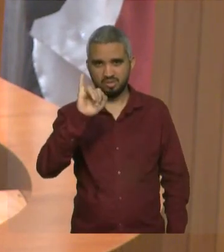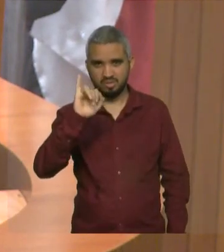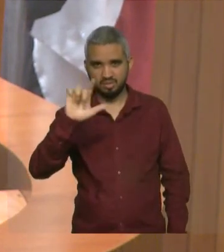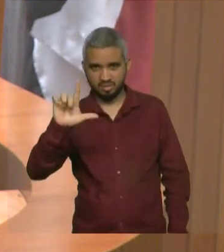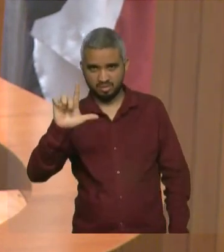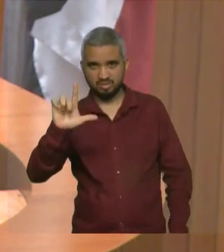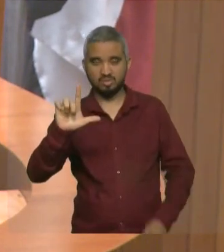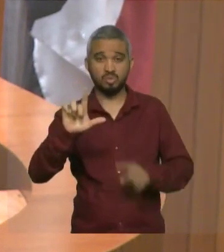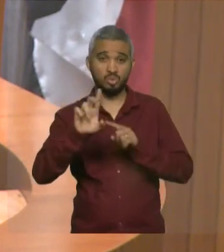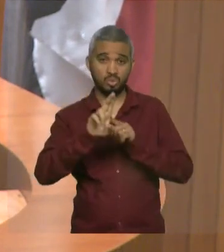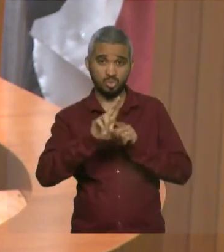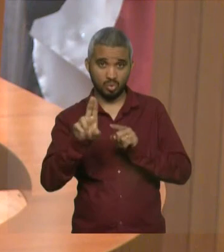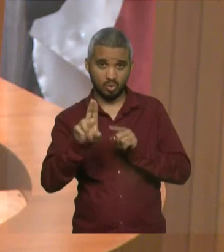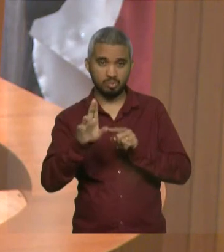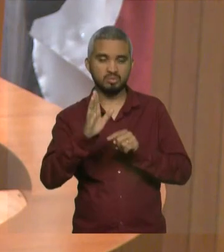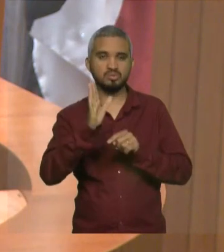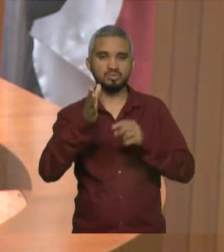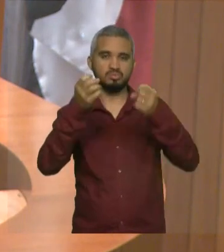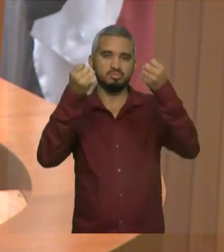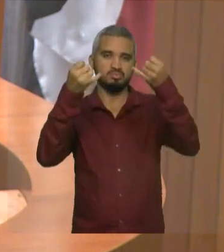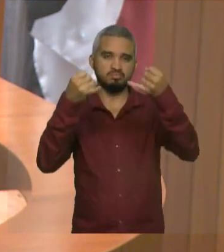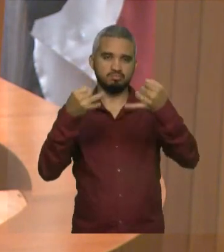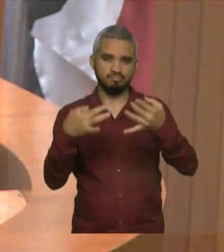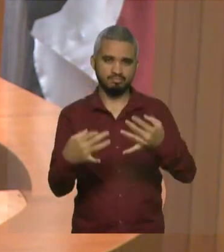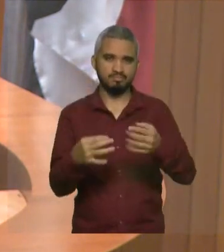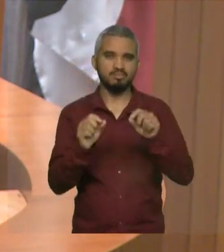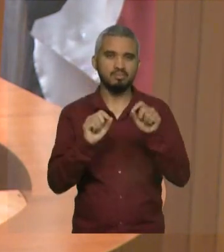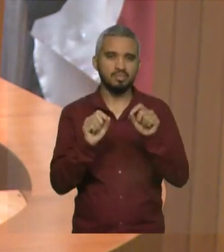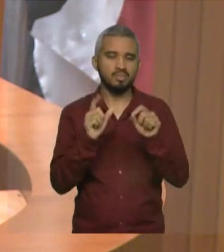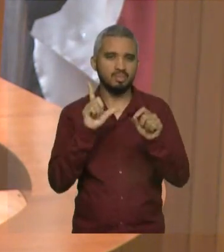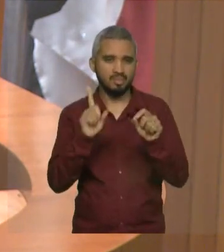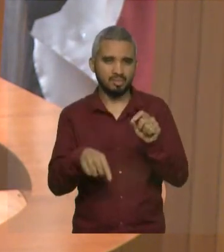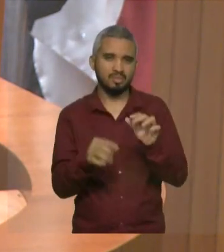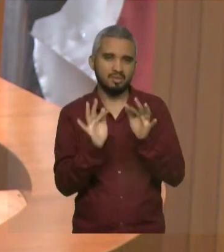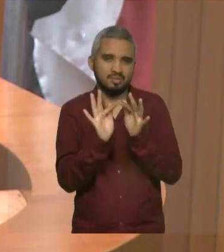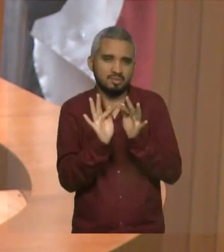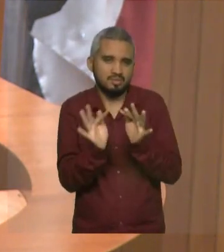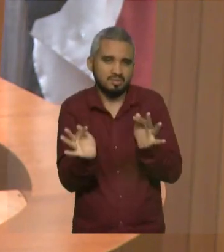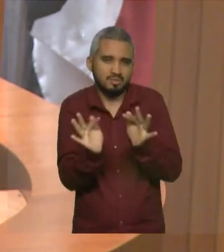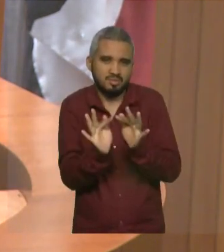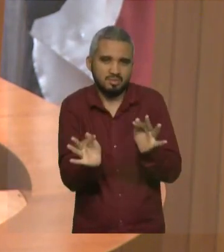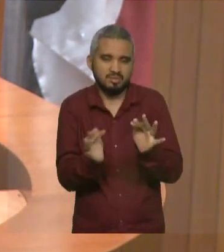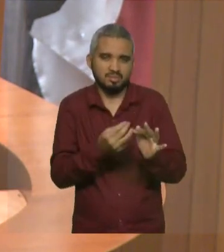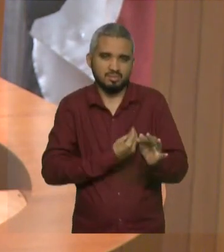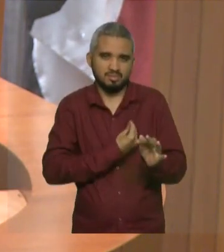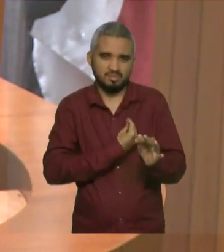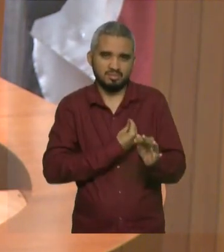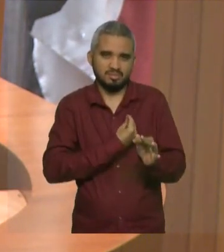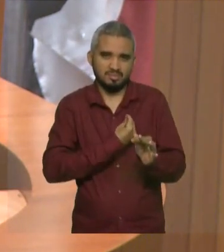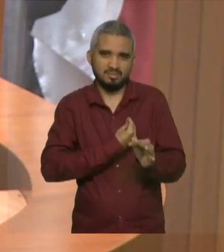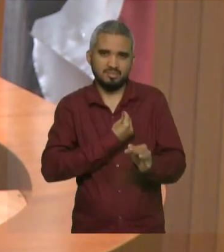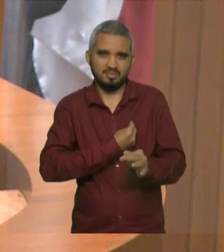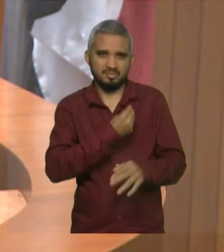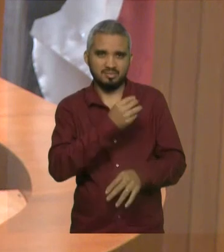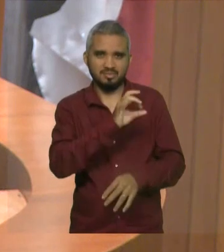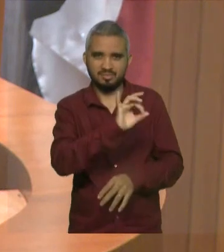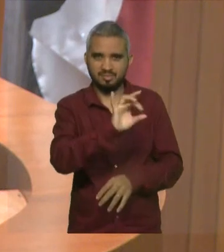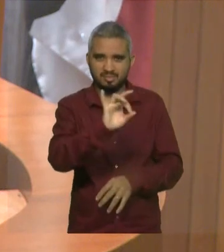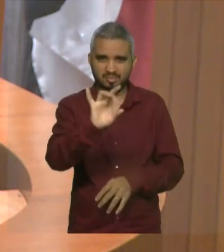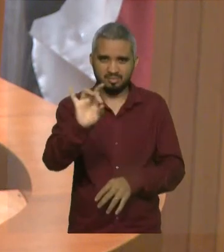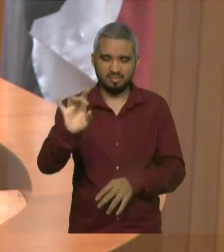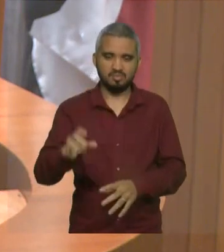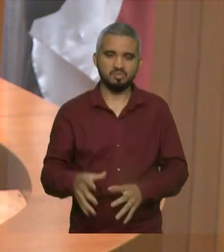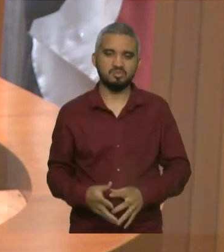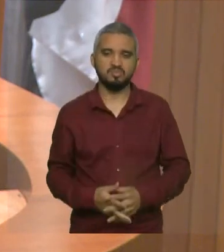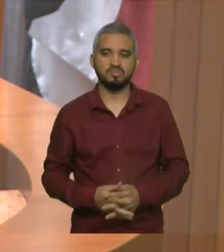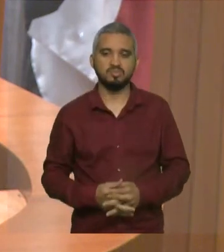já diz a gentileza que ele carrega em seus ombros para com seus pares. E que